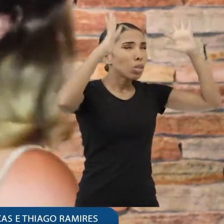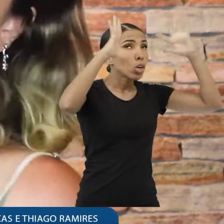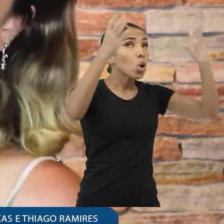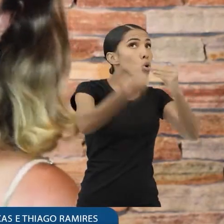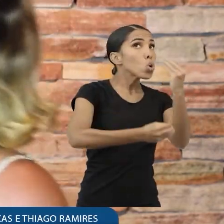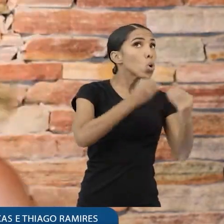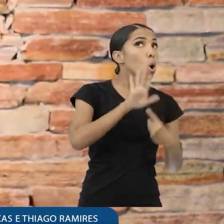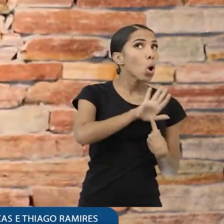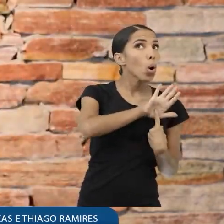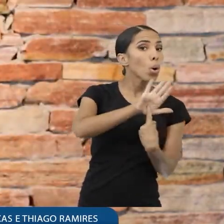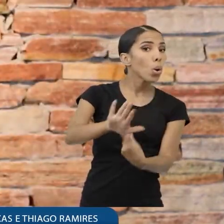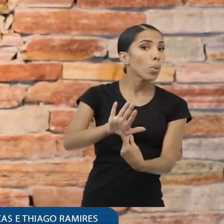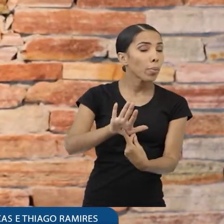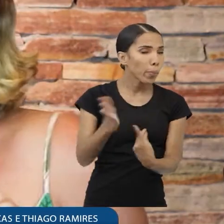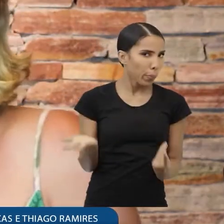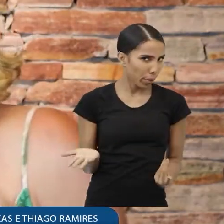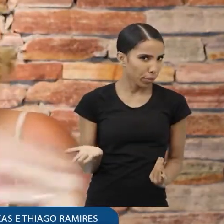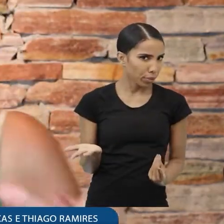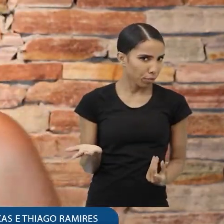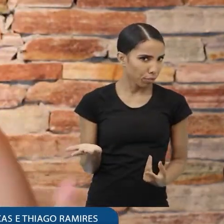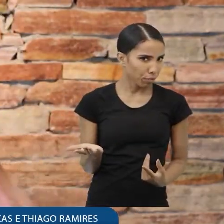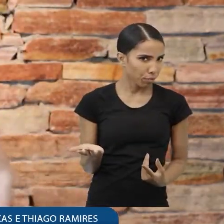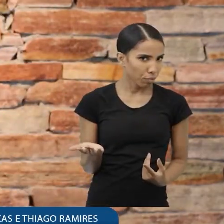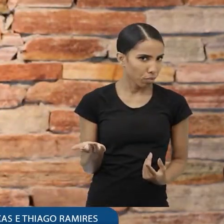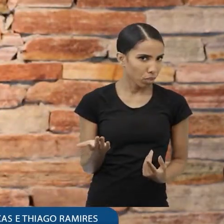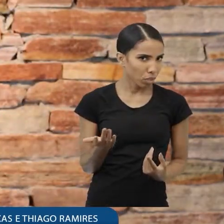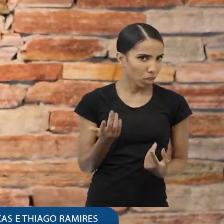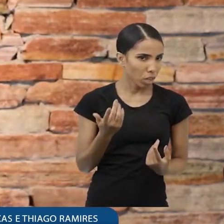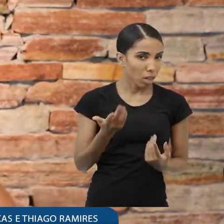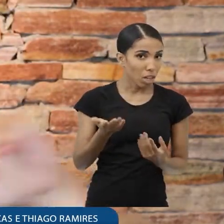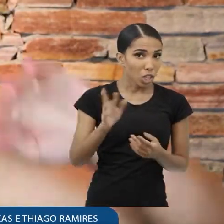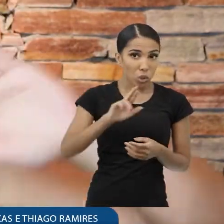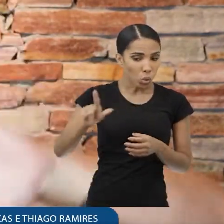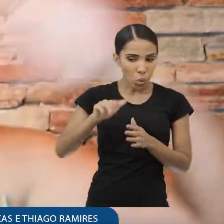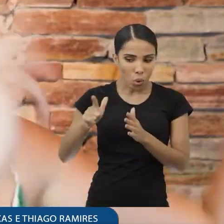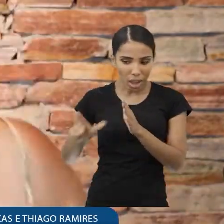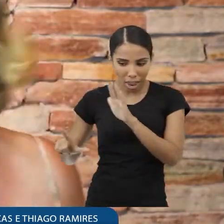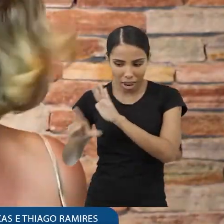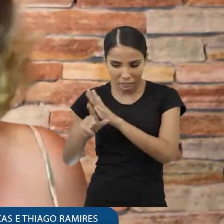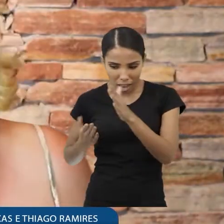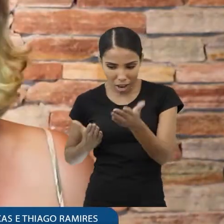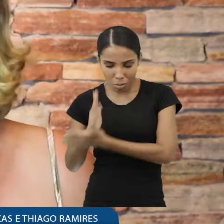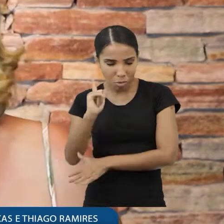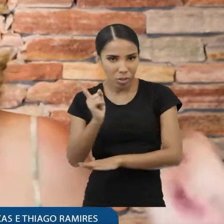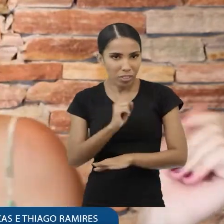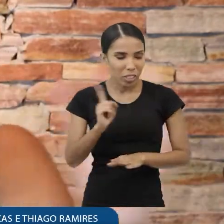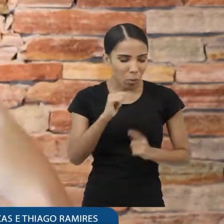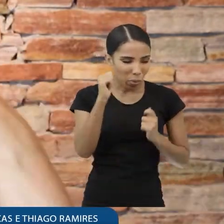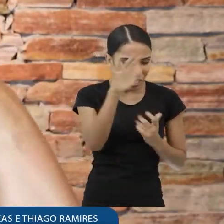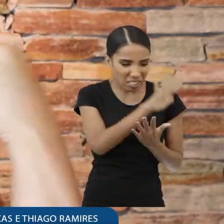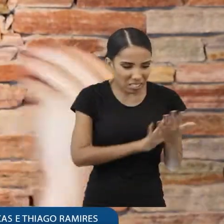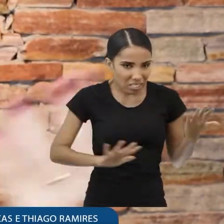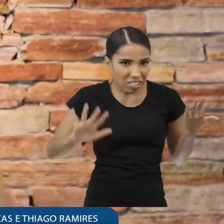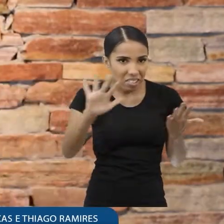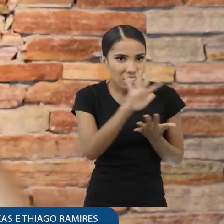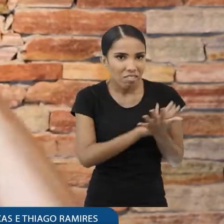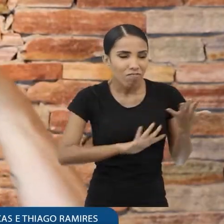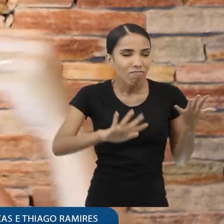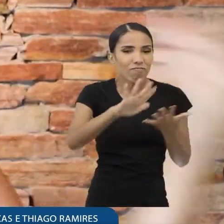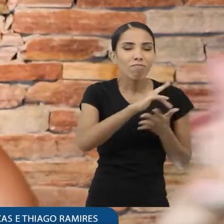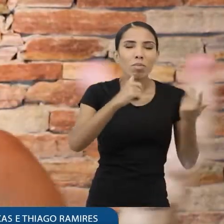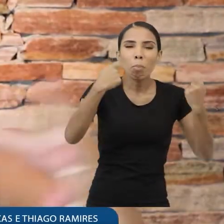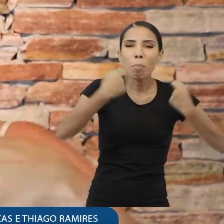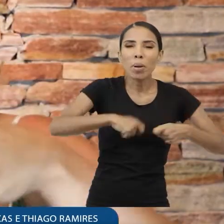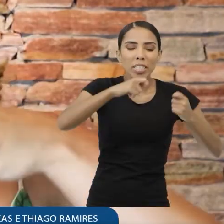pensar como é que a gente vai apresentar esse projeto. Sem sombra de dúvida, não é aquele projeto que a gente aprovou na lei de incentivo. Ele tem que ter uma cara, ele tem que